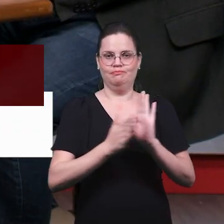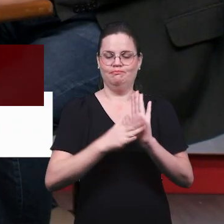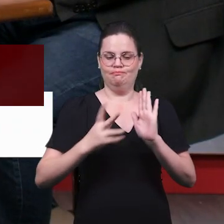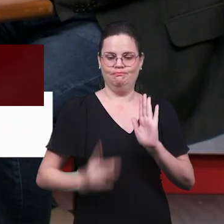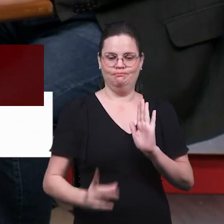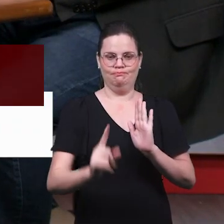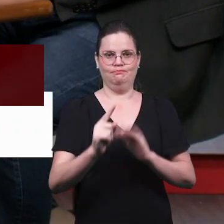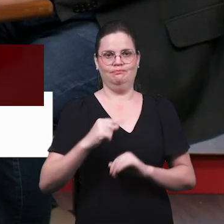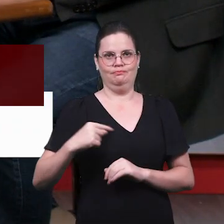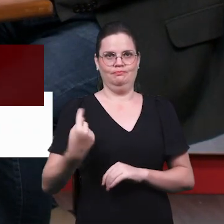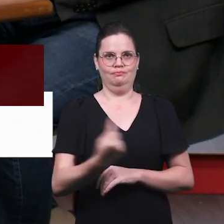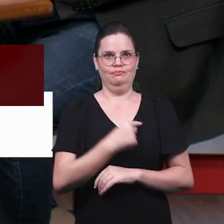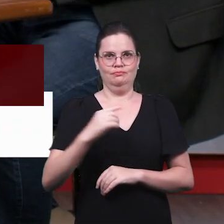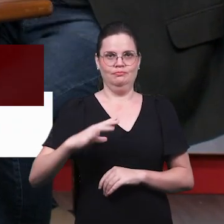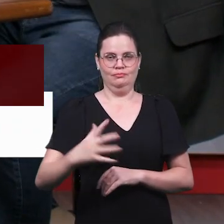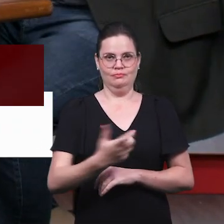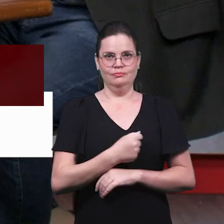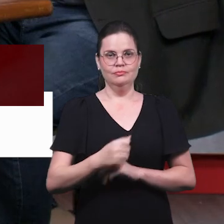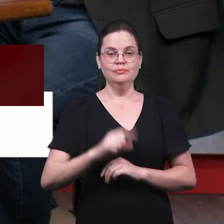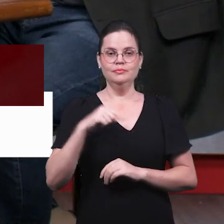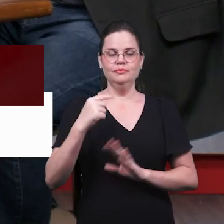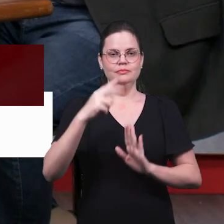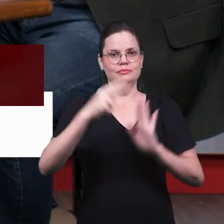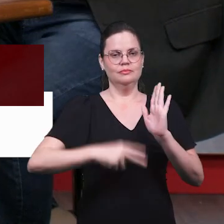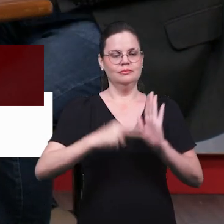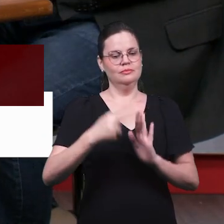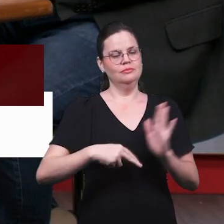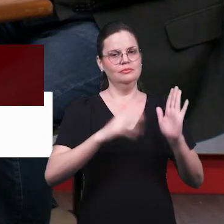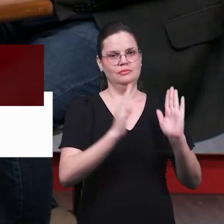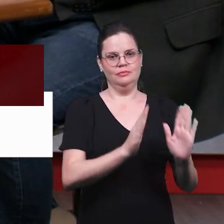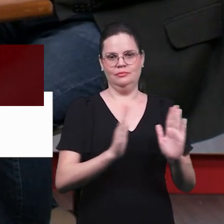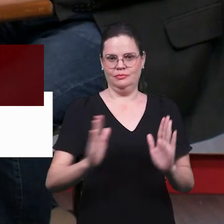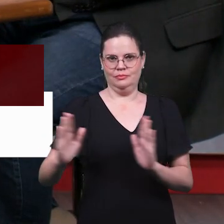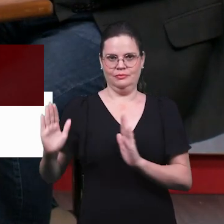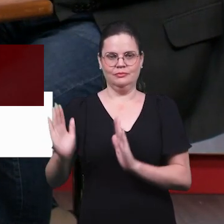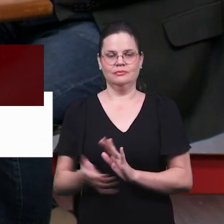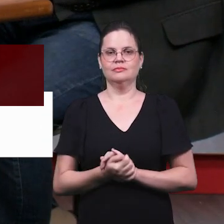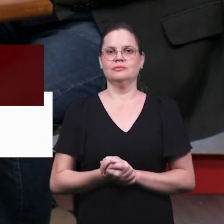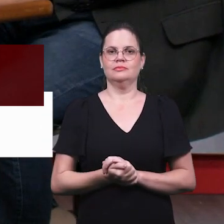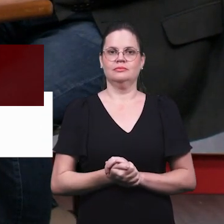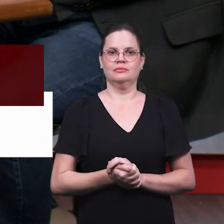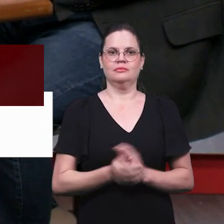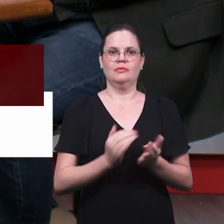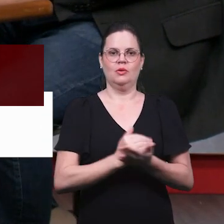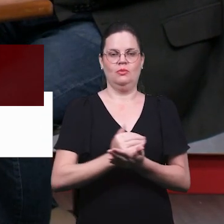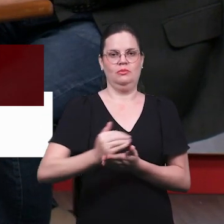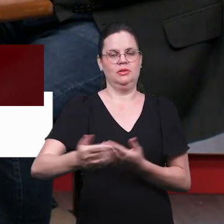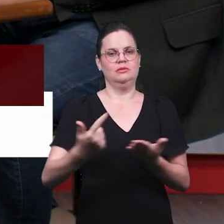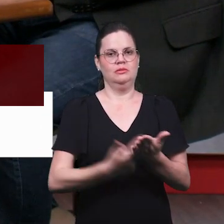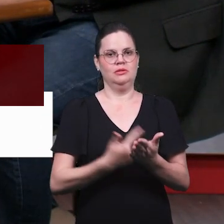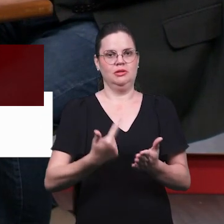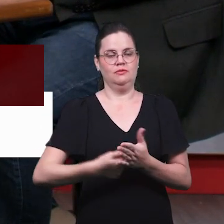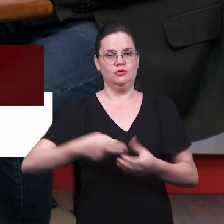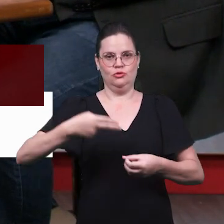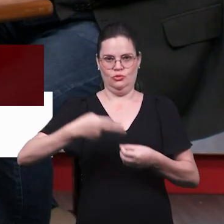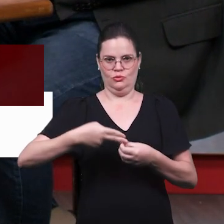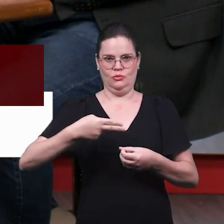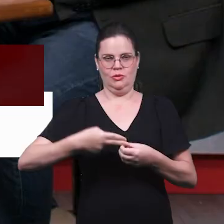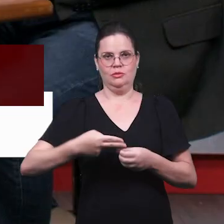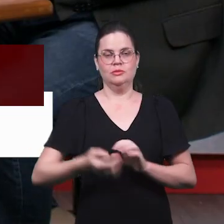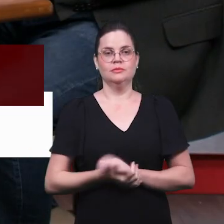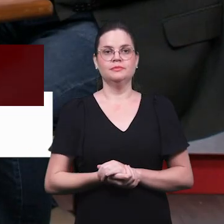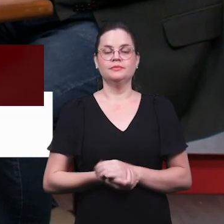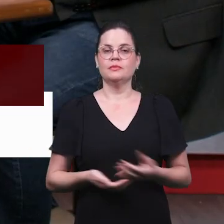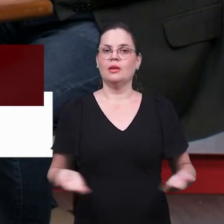para nossa salvação. Estamos fazendo uma leitura sequencial, estamos no livro de Números. Hoje